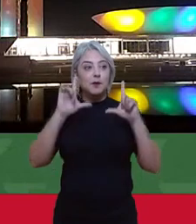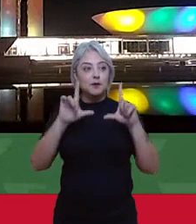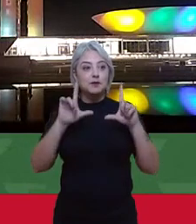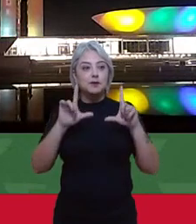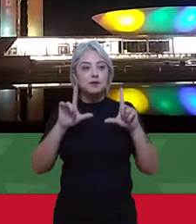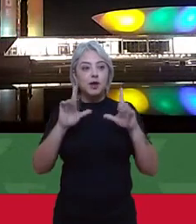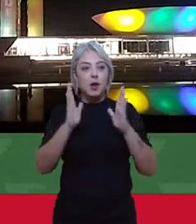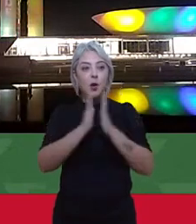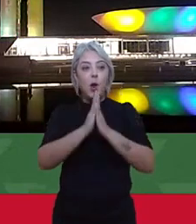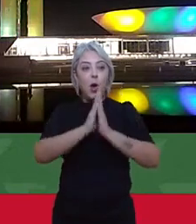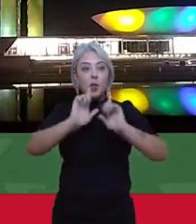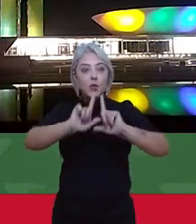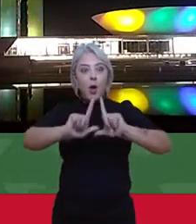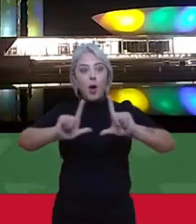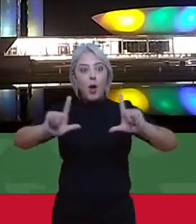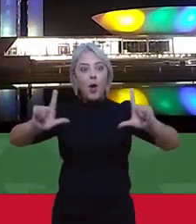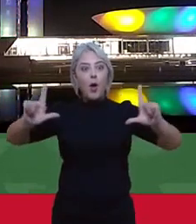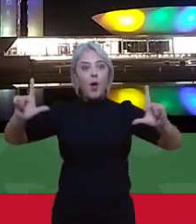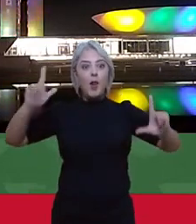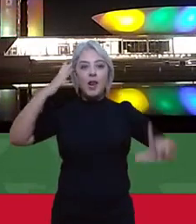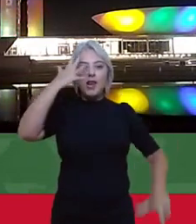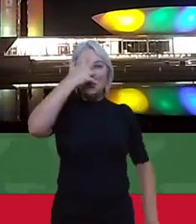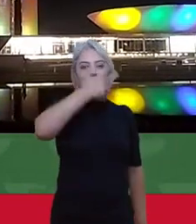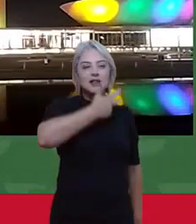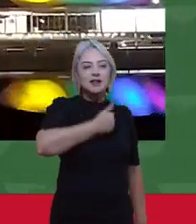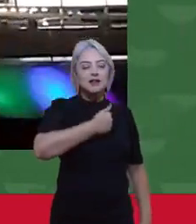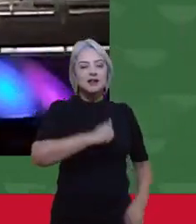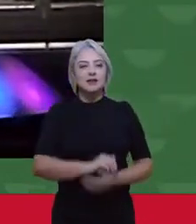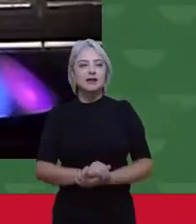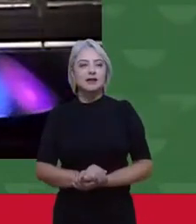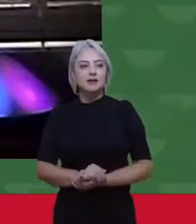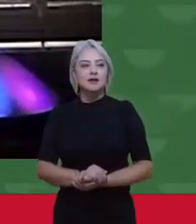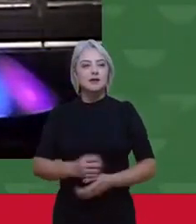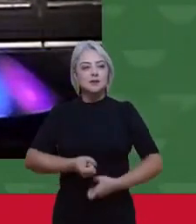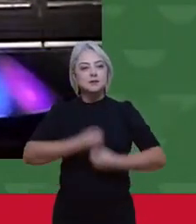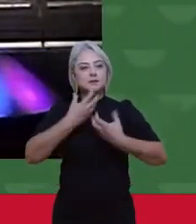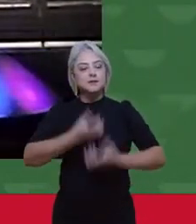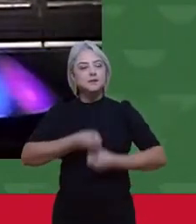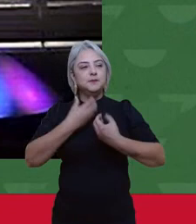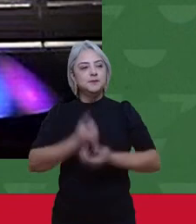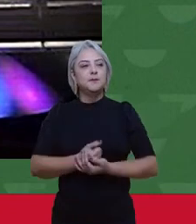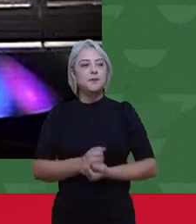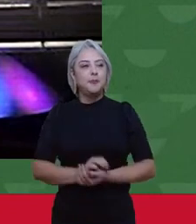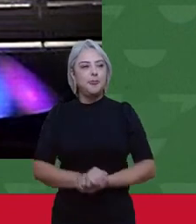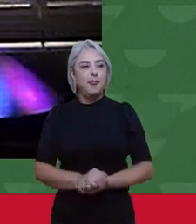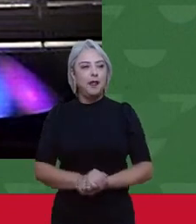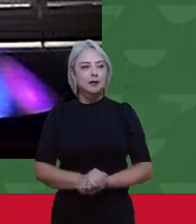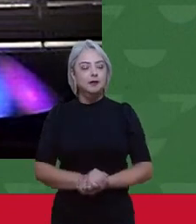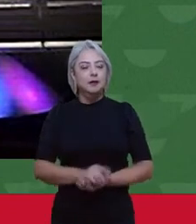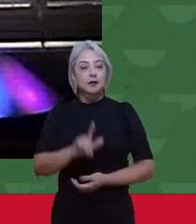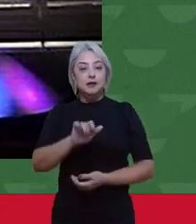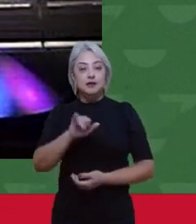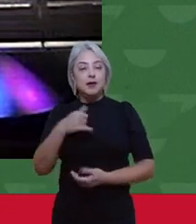favor. Coloca na tela toda essa imagem linda, antes da Luiziane fazer sua... para inspirar a imagem. Luiziane, olha que imagem